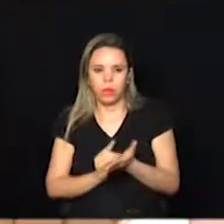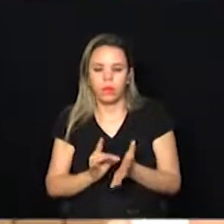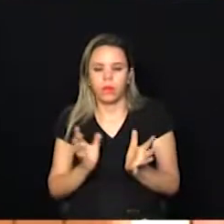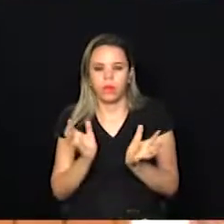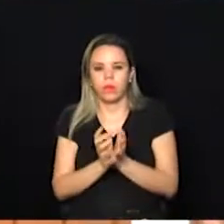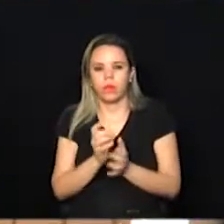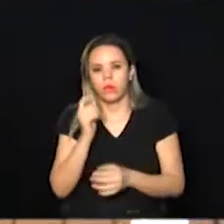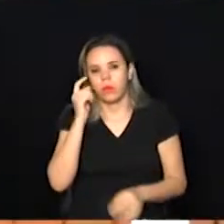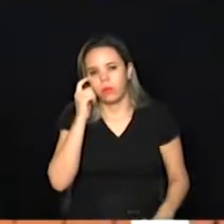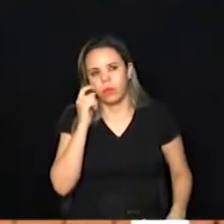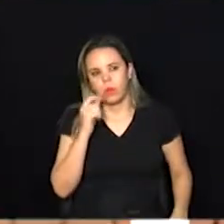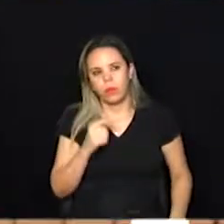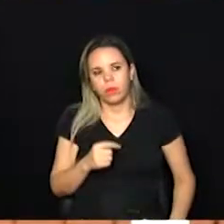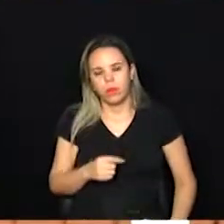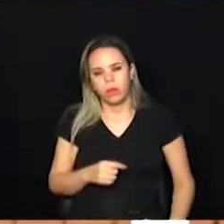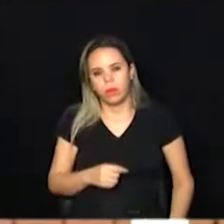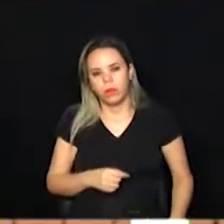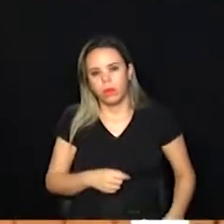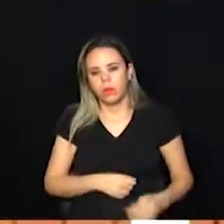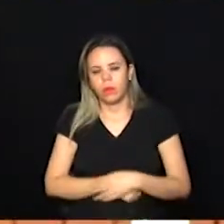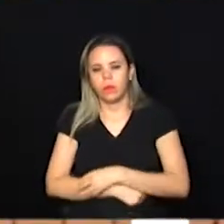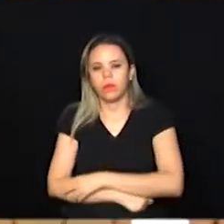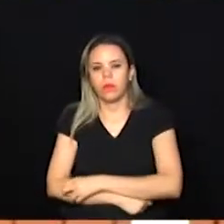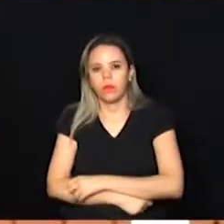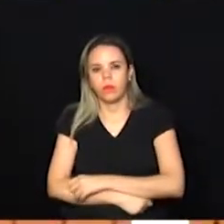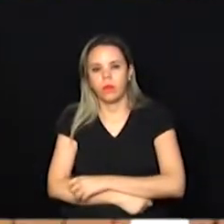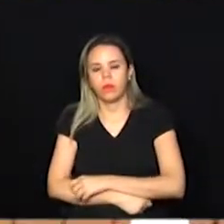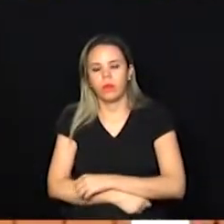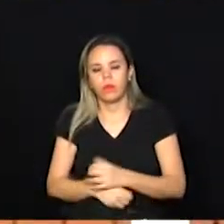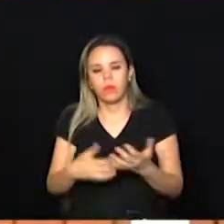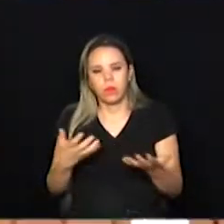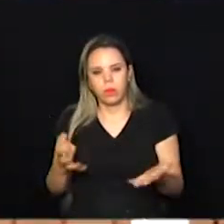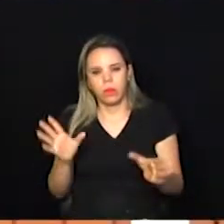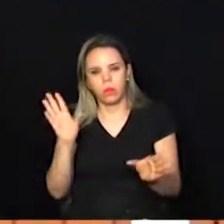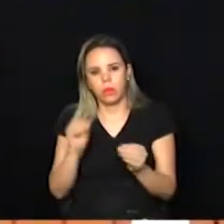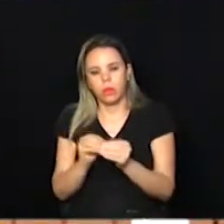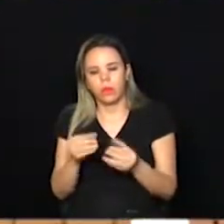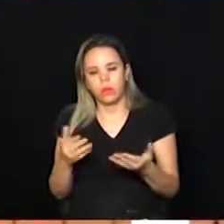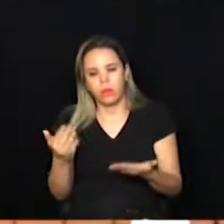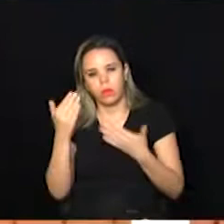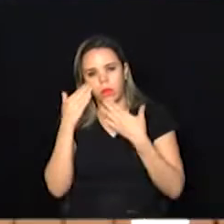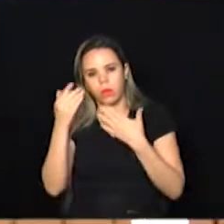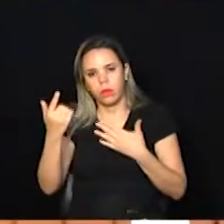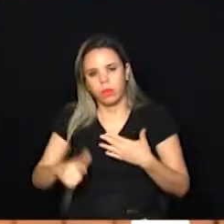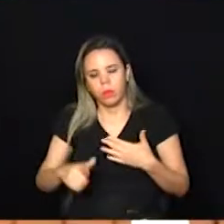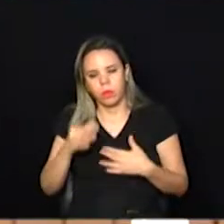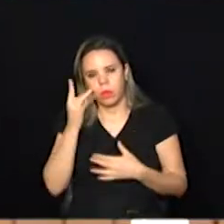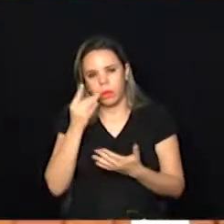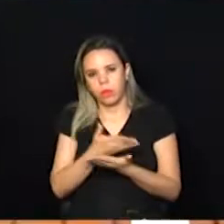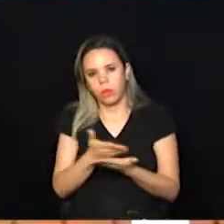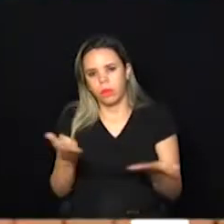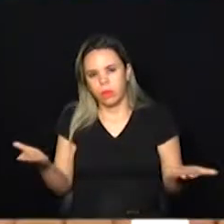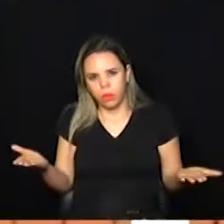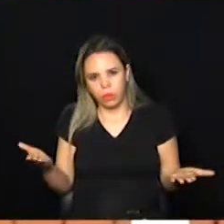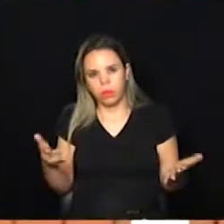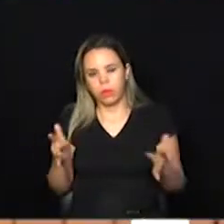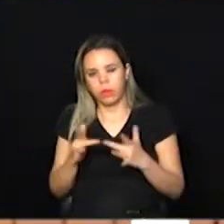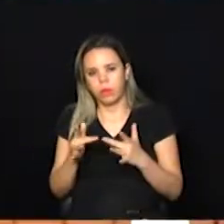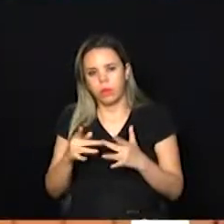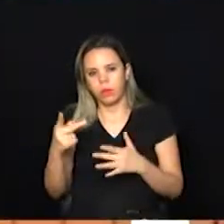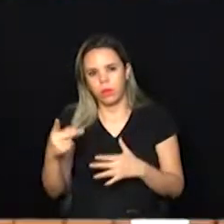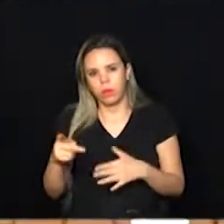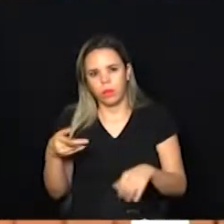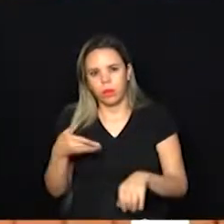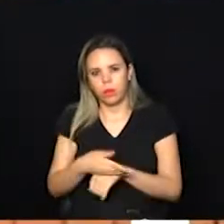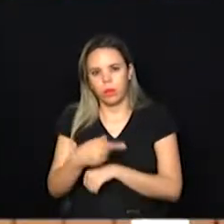comissão. E, então, eu quero concluir, né, agradecendo mais uma vez a presença de vocês, tá? Eu vou entrar em contato, eu vou fazer uma